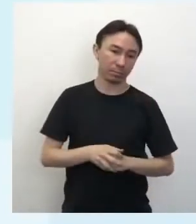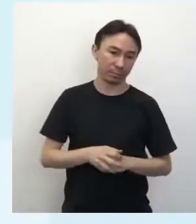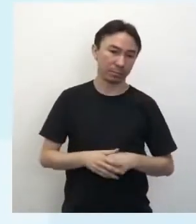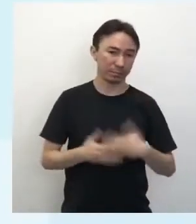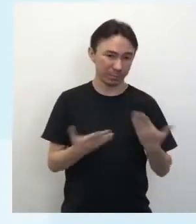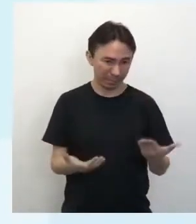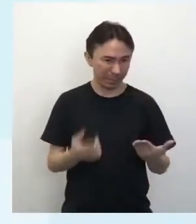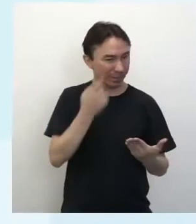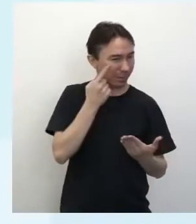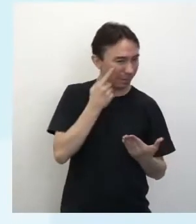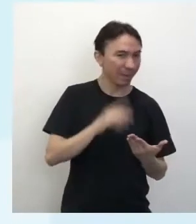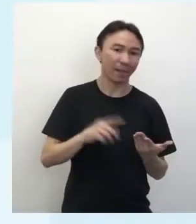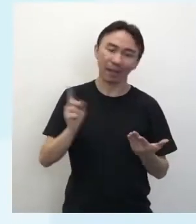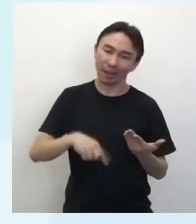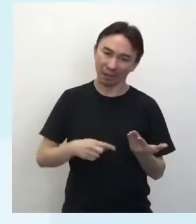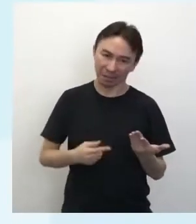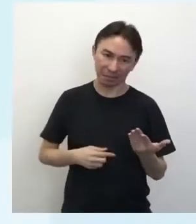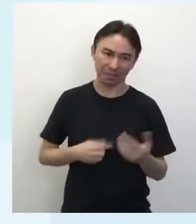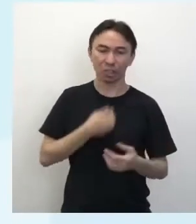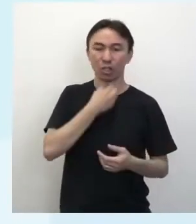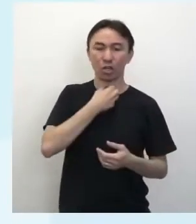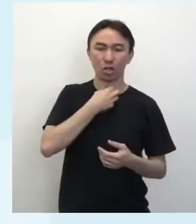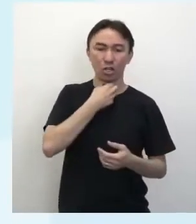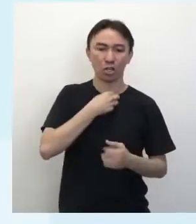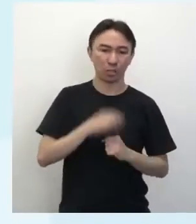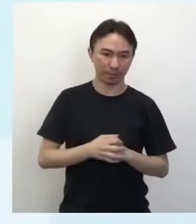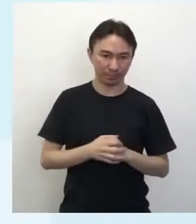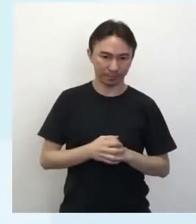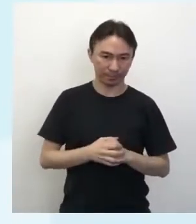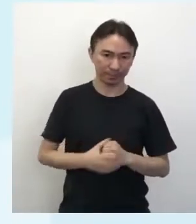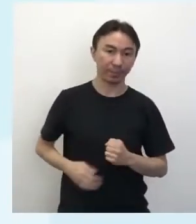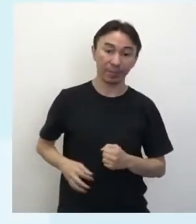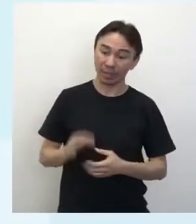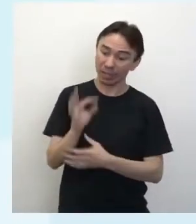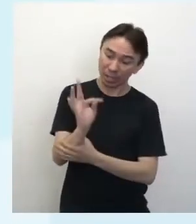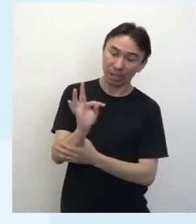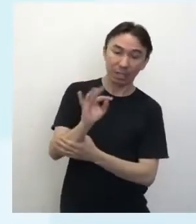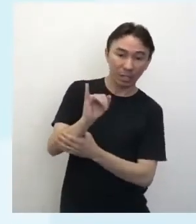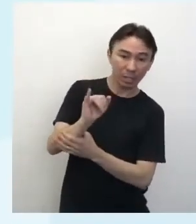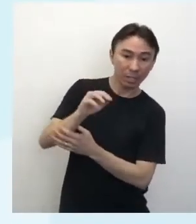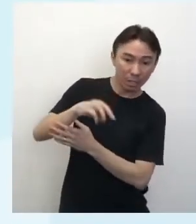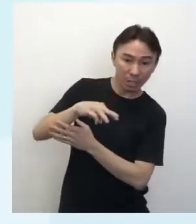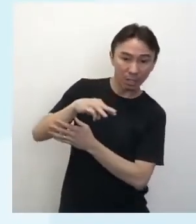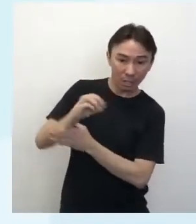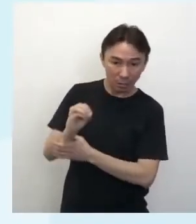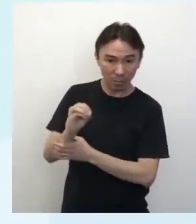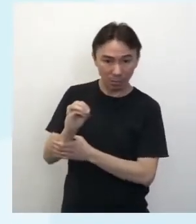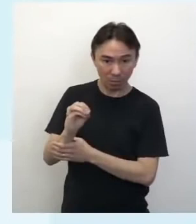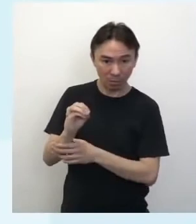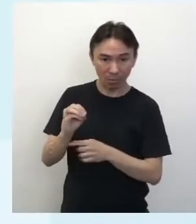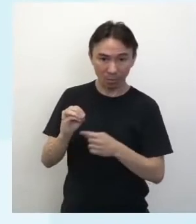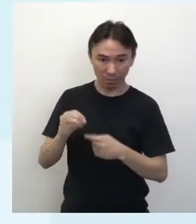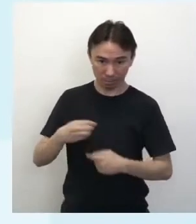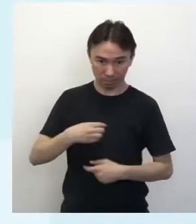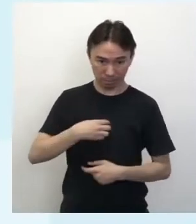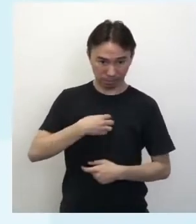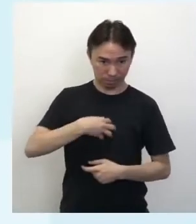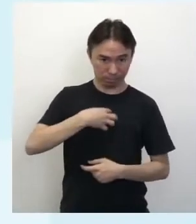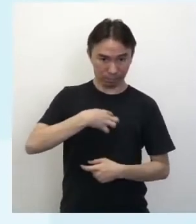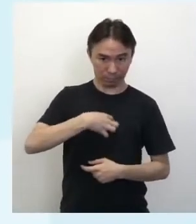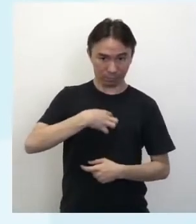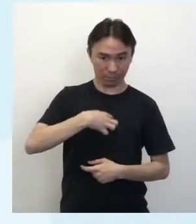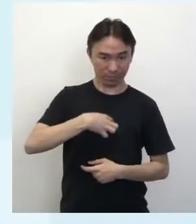ter hipertiroidismo ou hipotiroidismo. O timo é responsável pela defesa do nosso corpo, tá? Ele é um